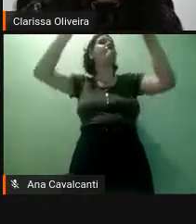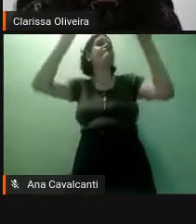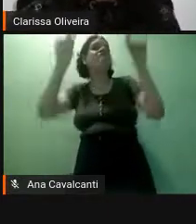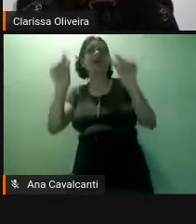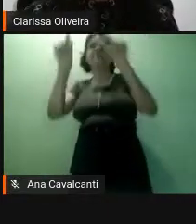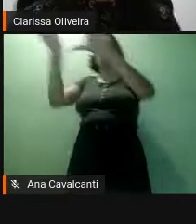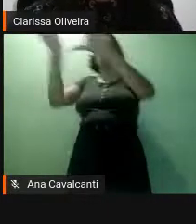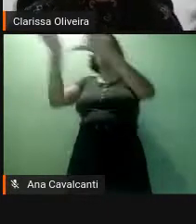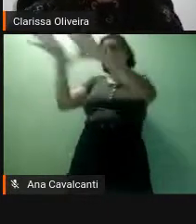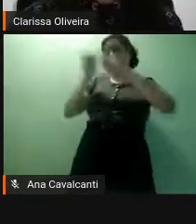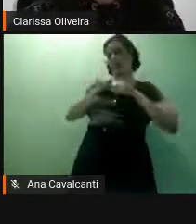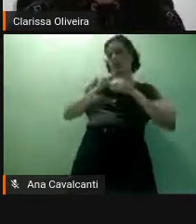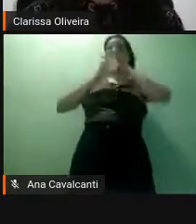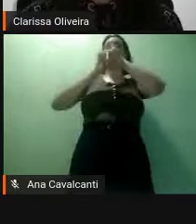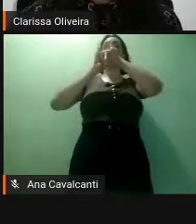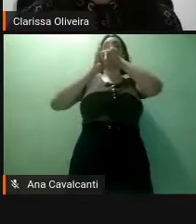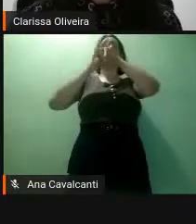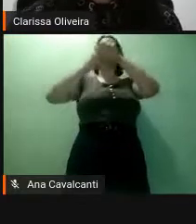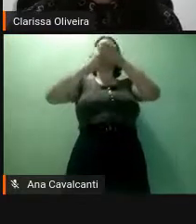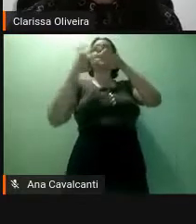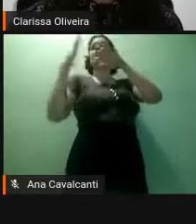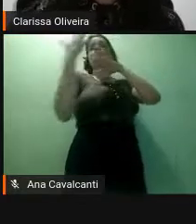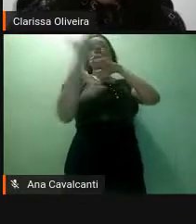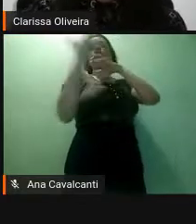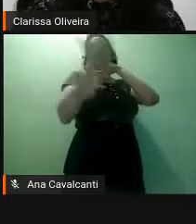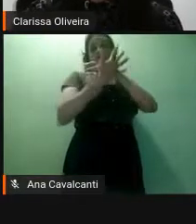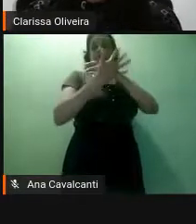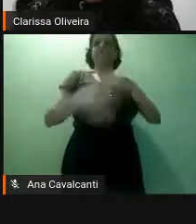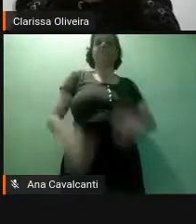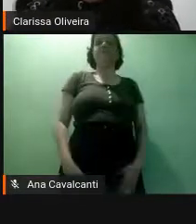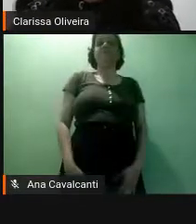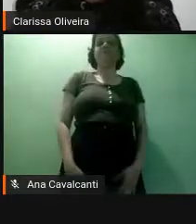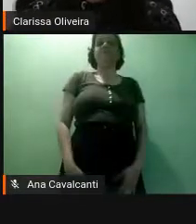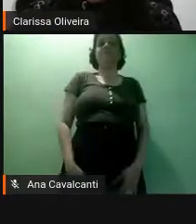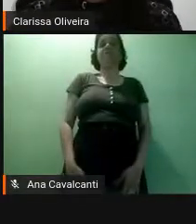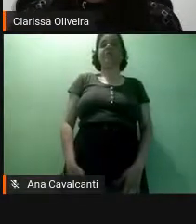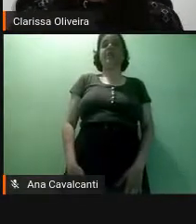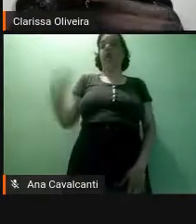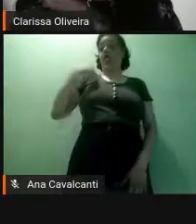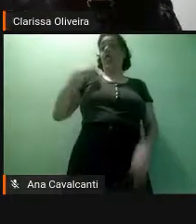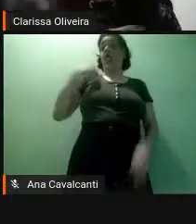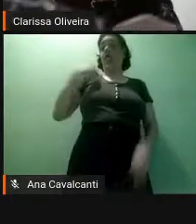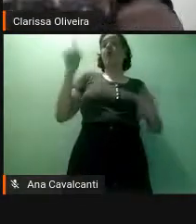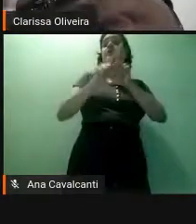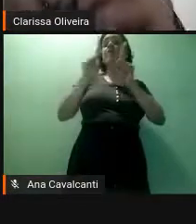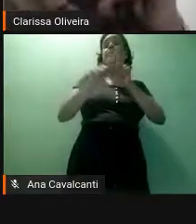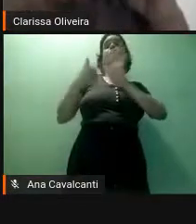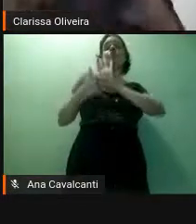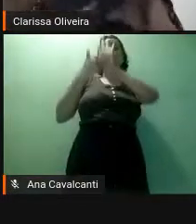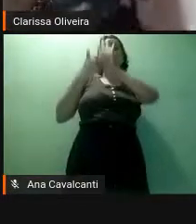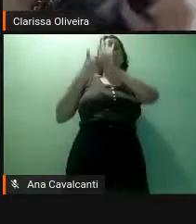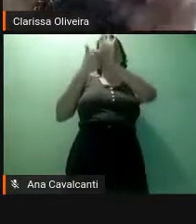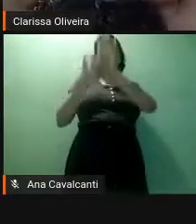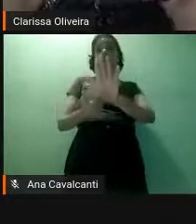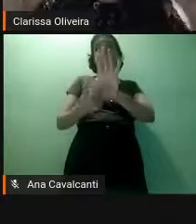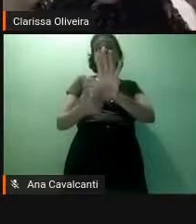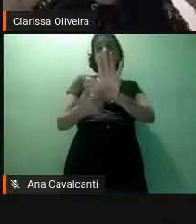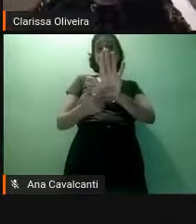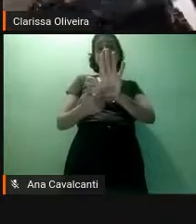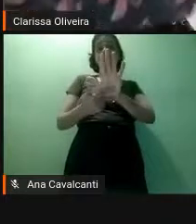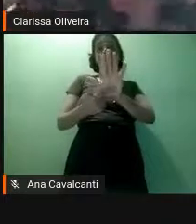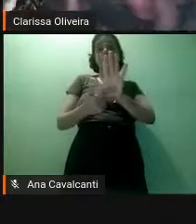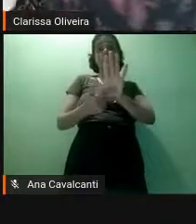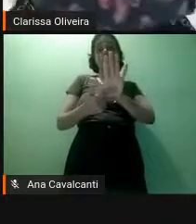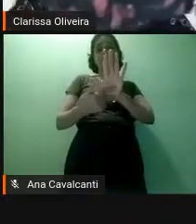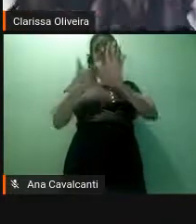você contrair a Covid-19. Então, eu trouxe para cá uma mascarazinha de